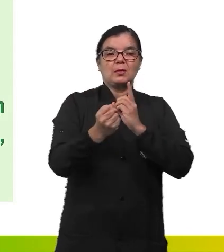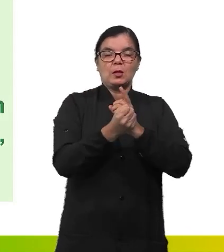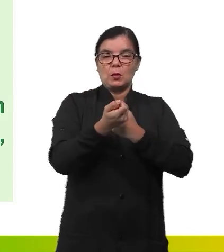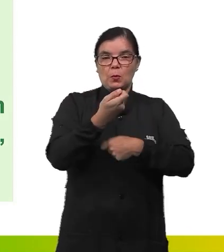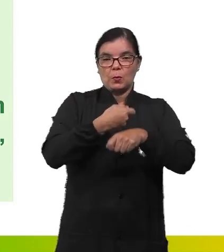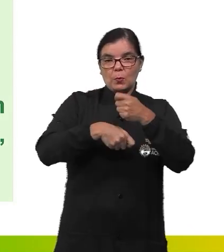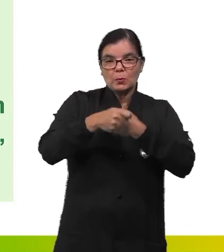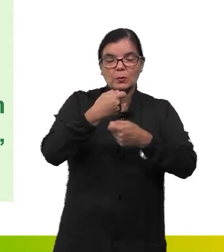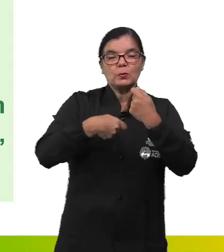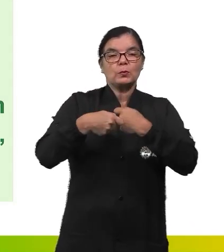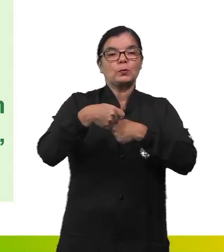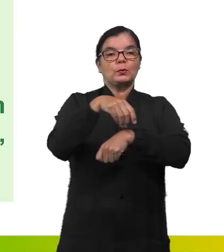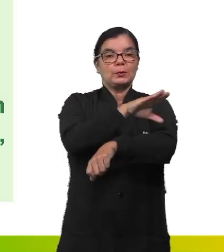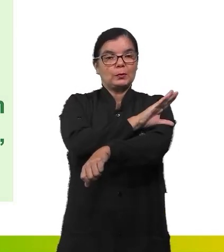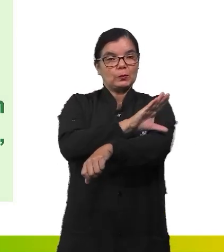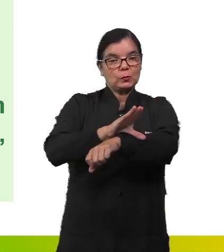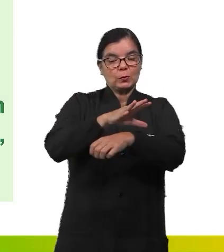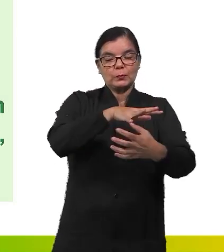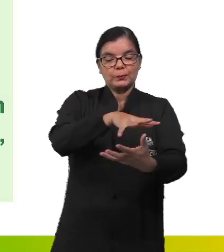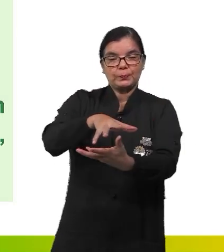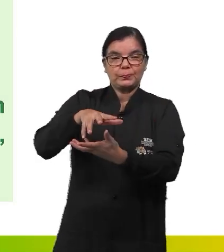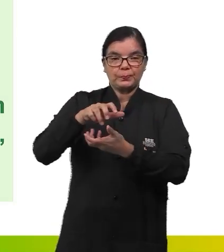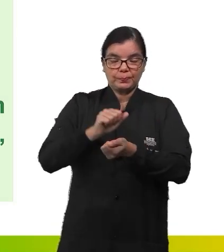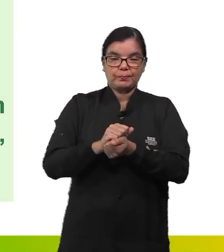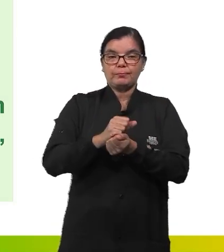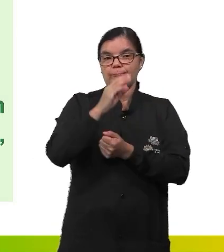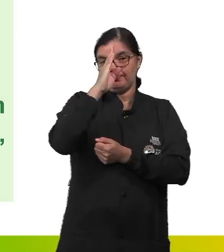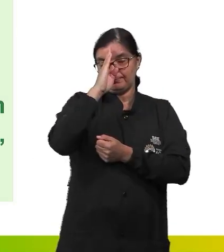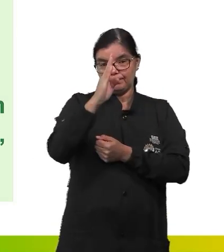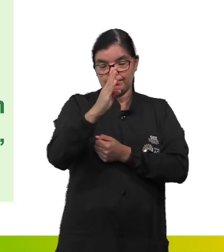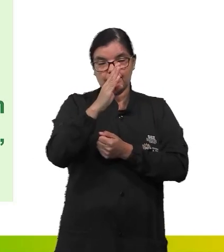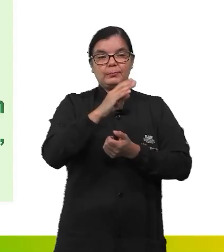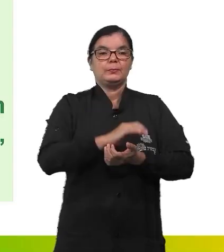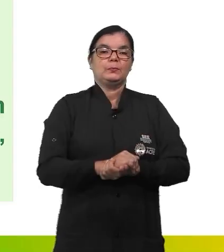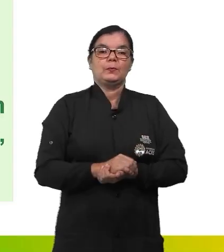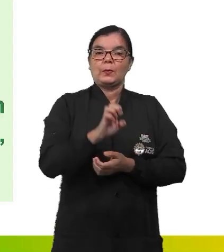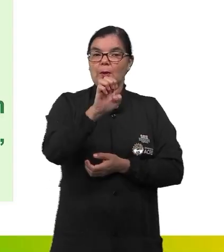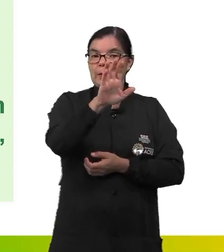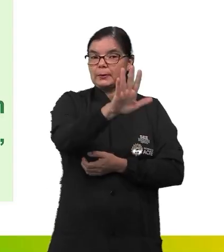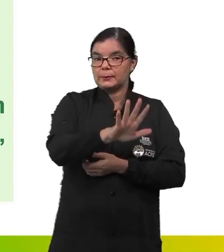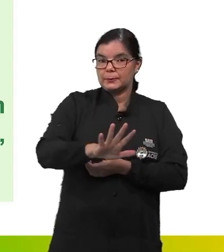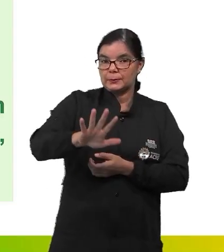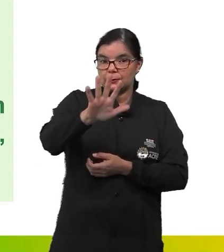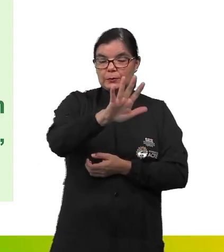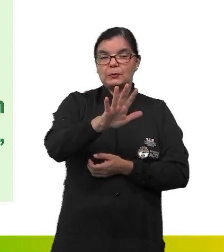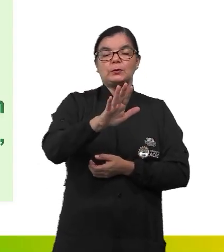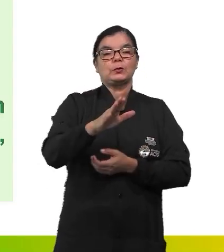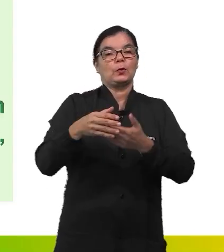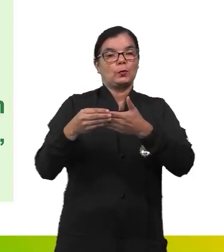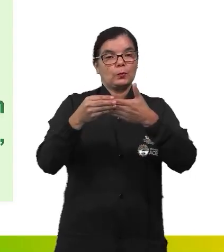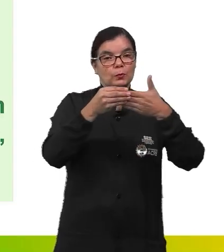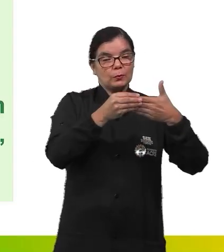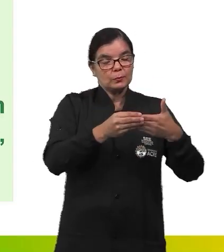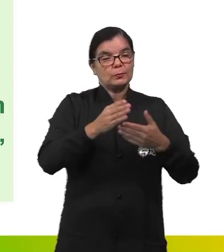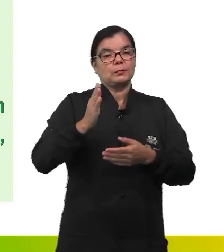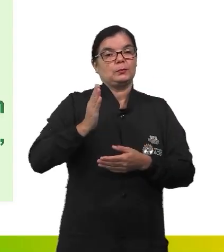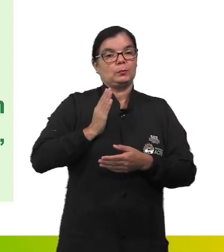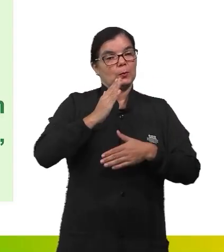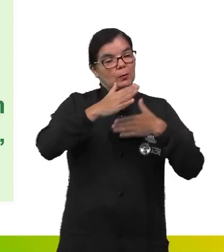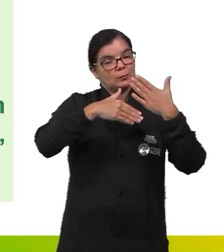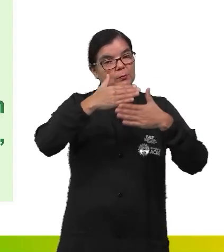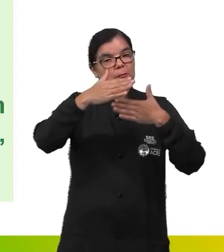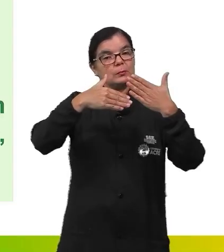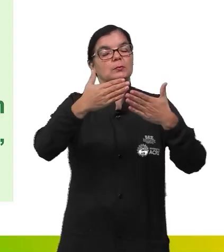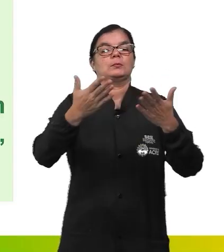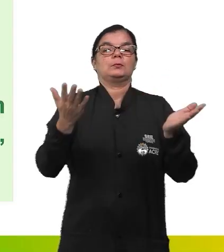sociedade, na economia e na cultura mundial, principalmente na Europa. Trouxe riqueza para a Europa,